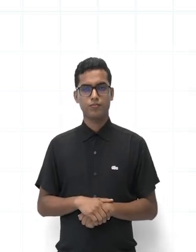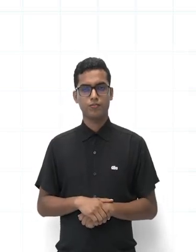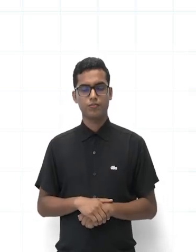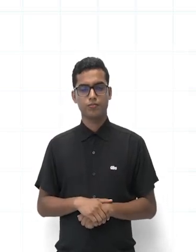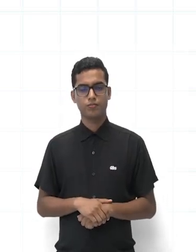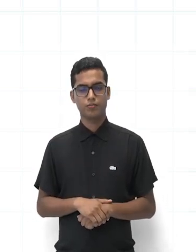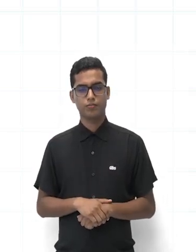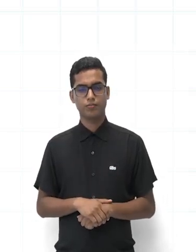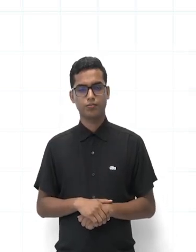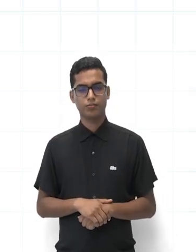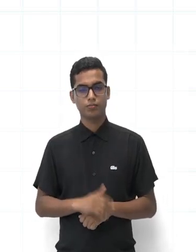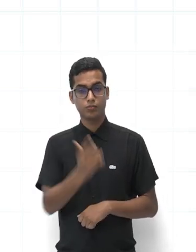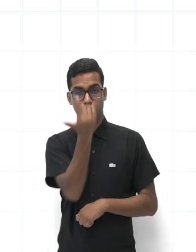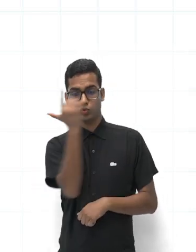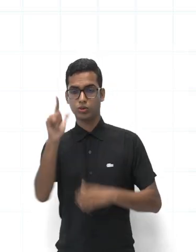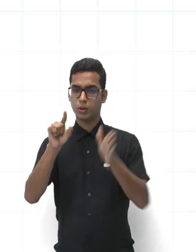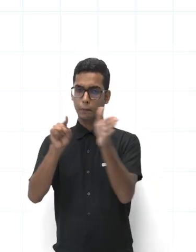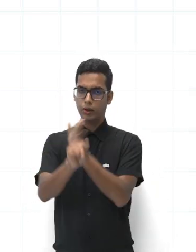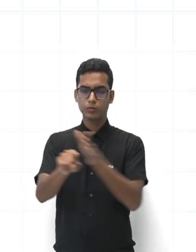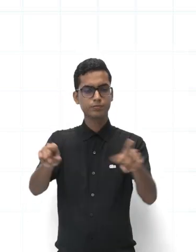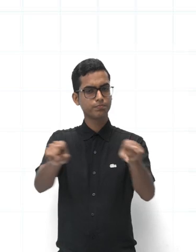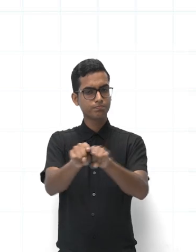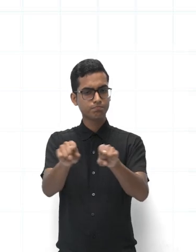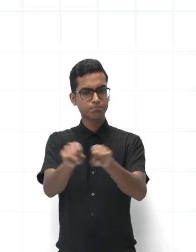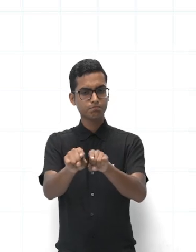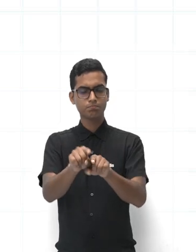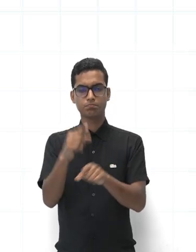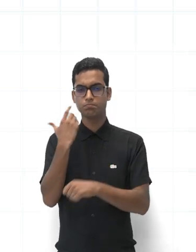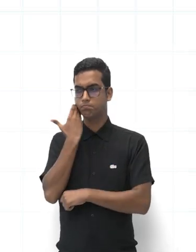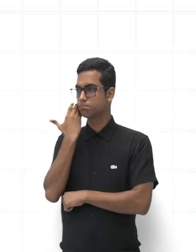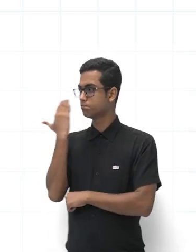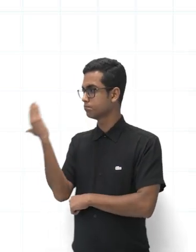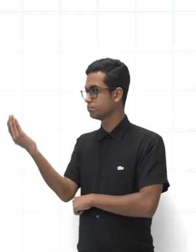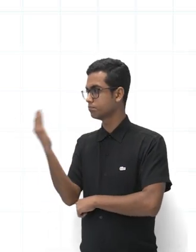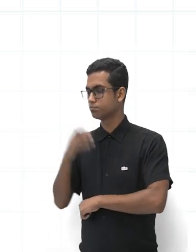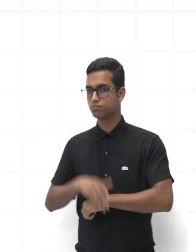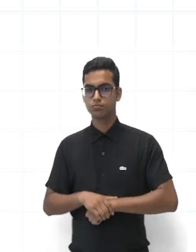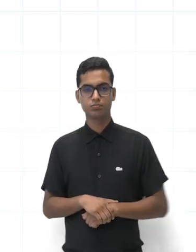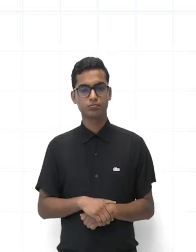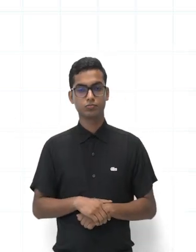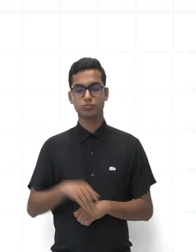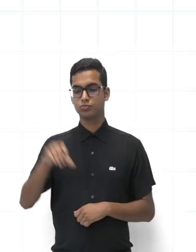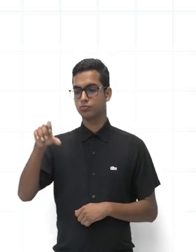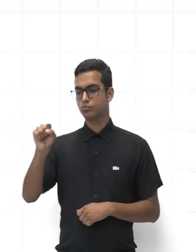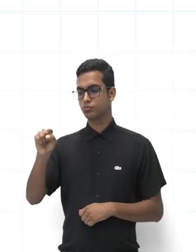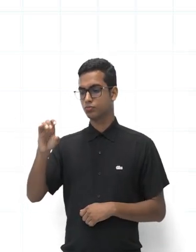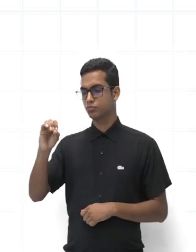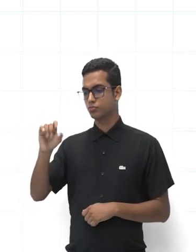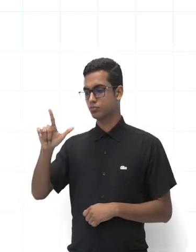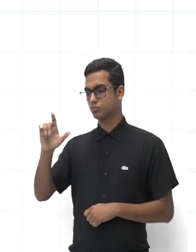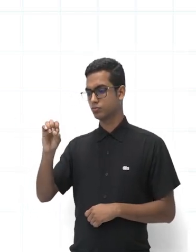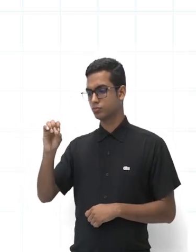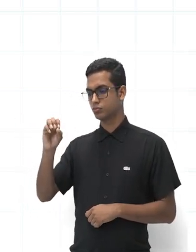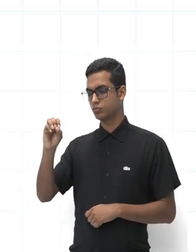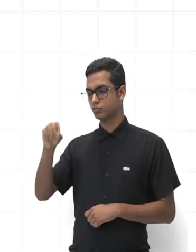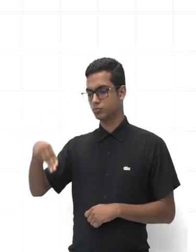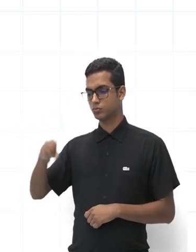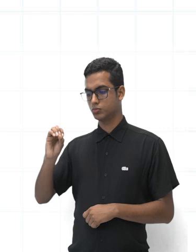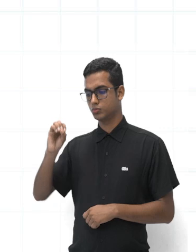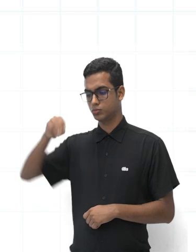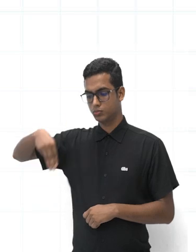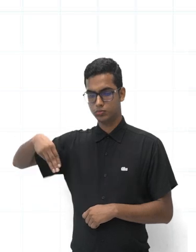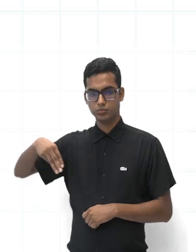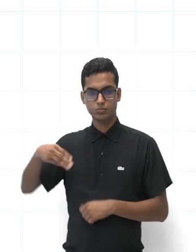p.m. Tenho outra pergunta aqui sobre o Solomon, né? Estamos investigando, querendo saber um pouquinho